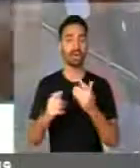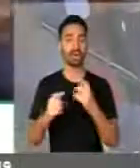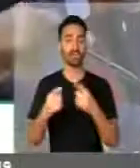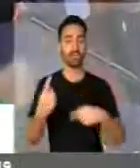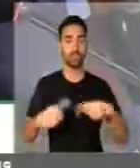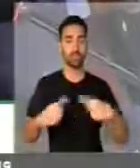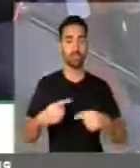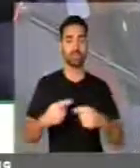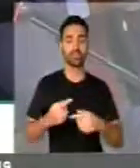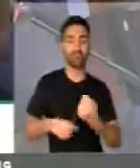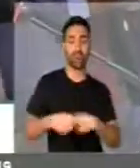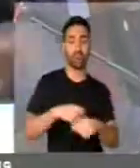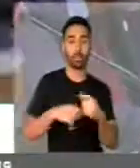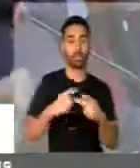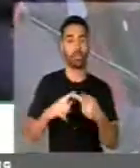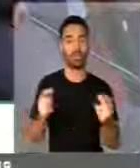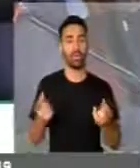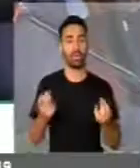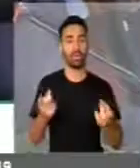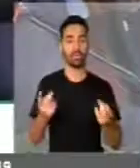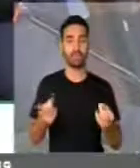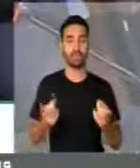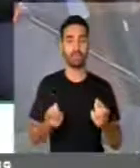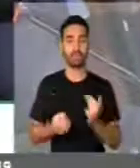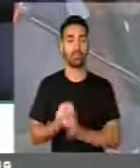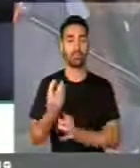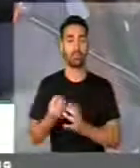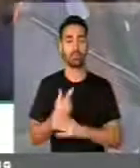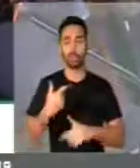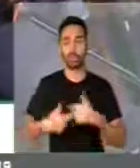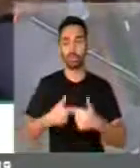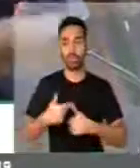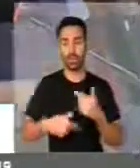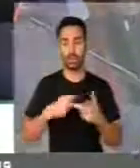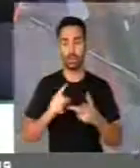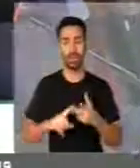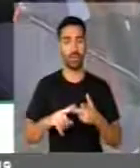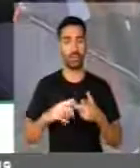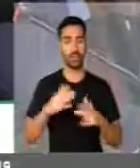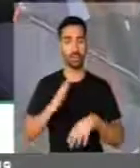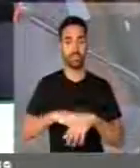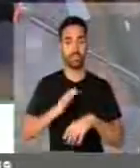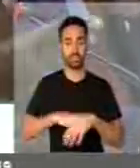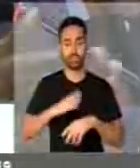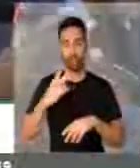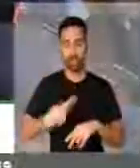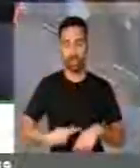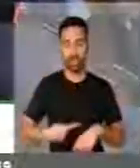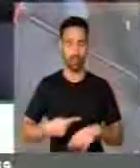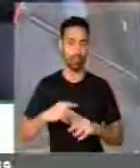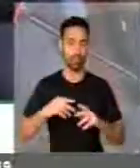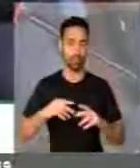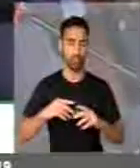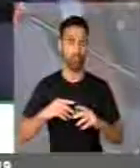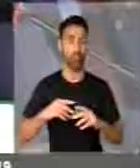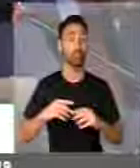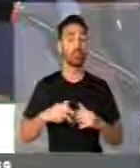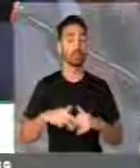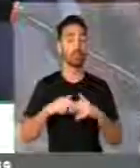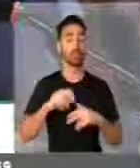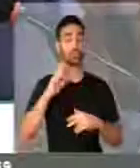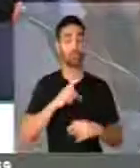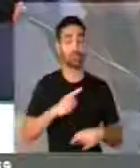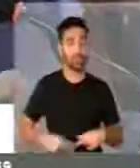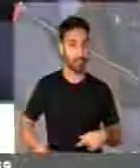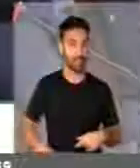econômica através da venda e da produção do trabalho da mão humana brasileira. Portanto, senhor presidente, é